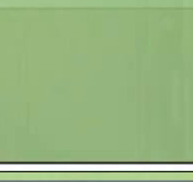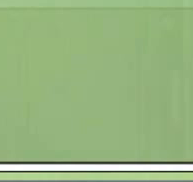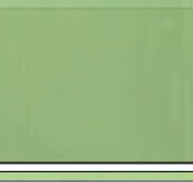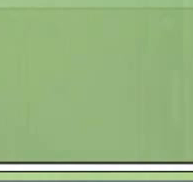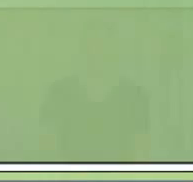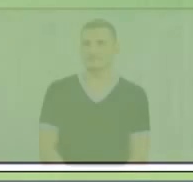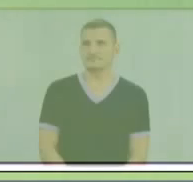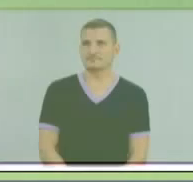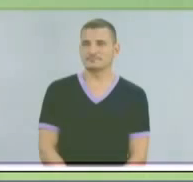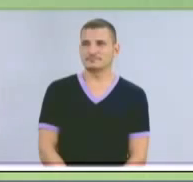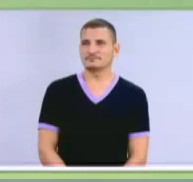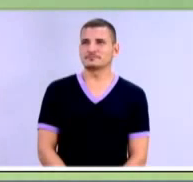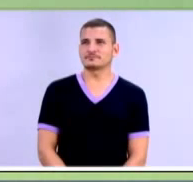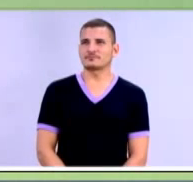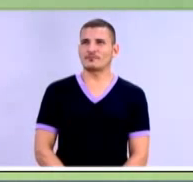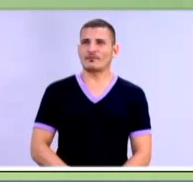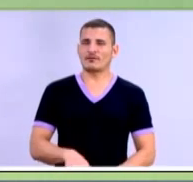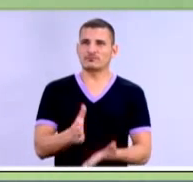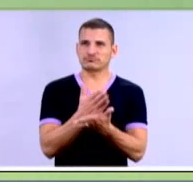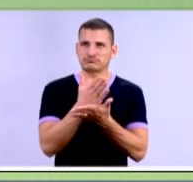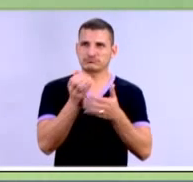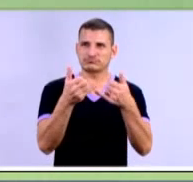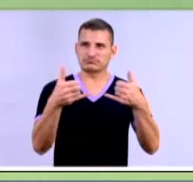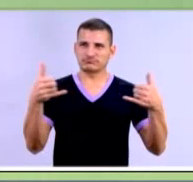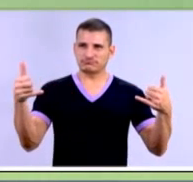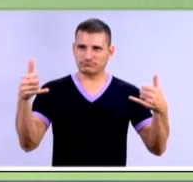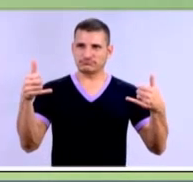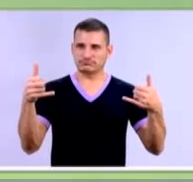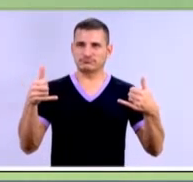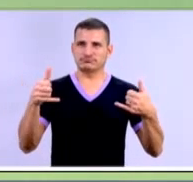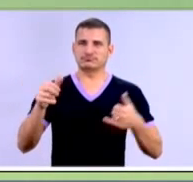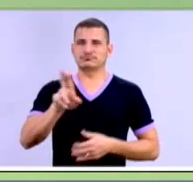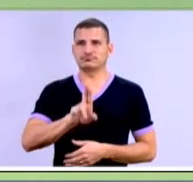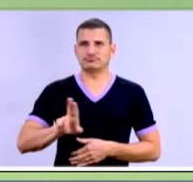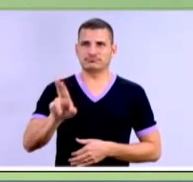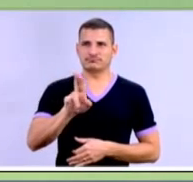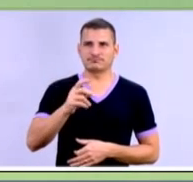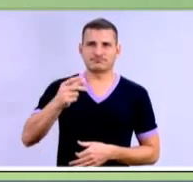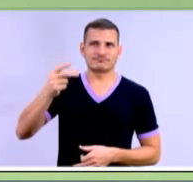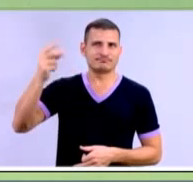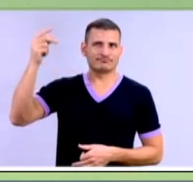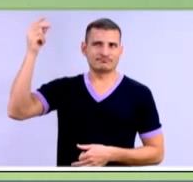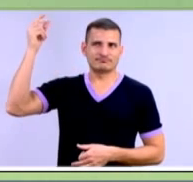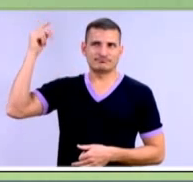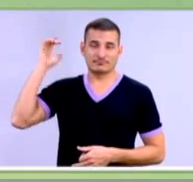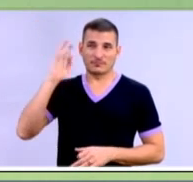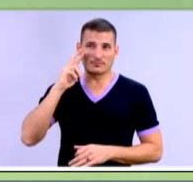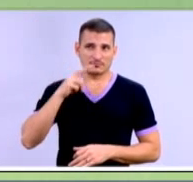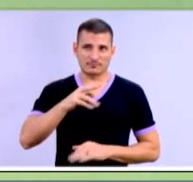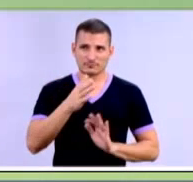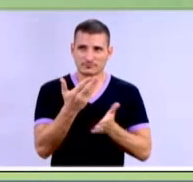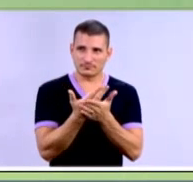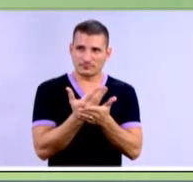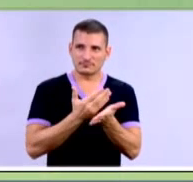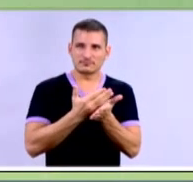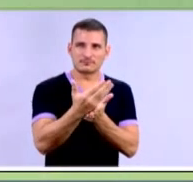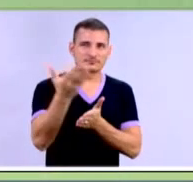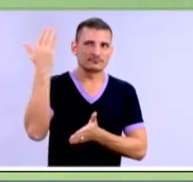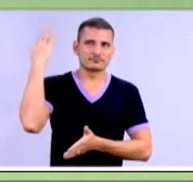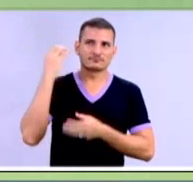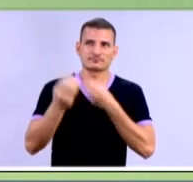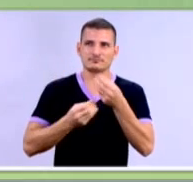físicos, eles já são utilizados há algumas décadas, né? A gente já viu desde o início das nossas aulas como eram as